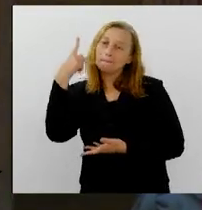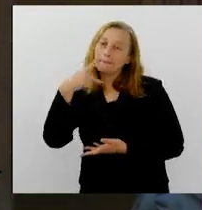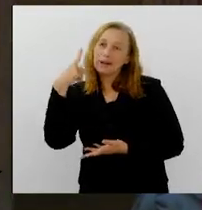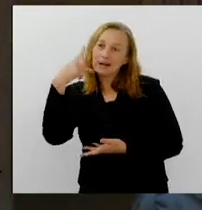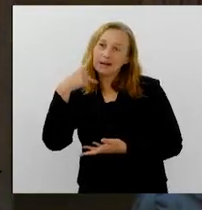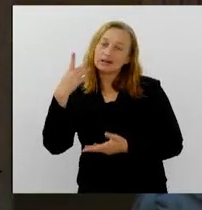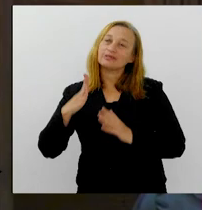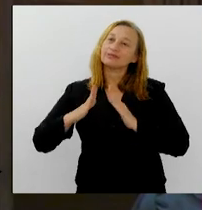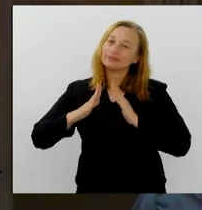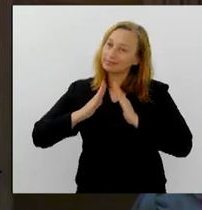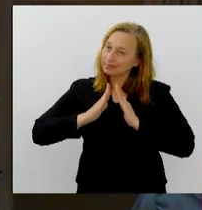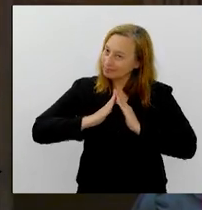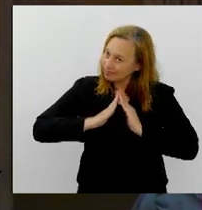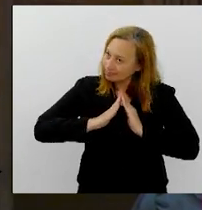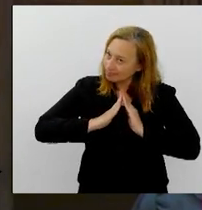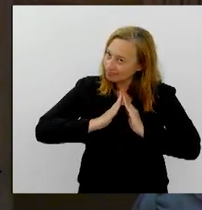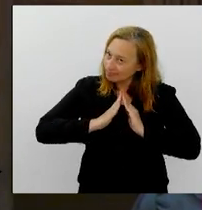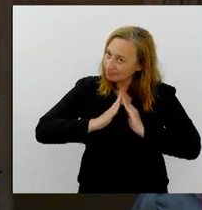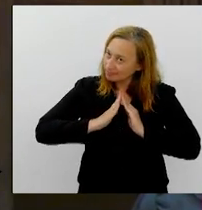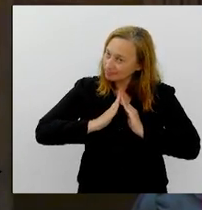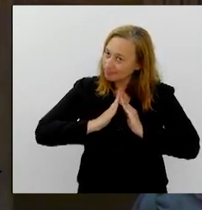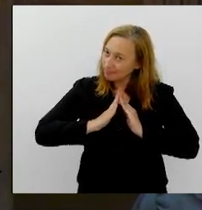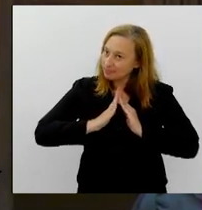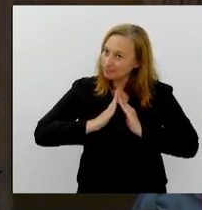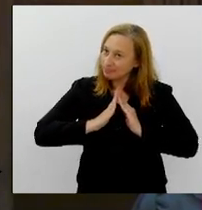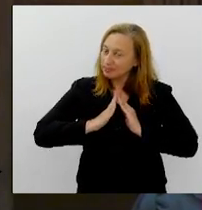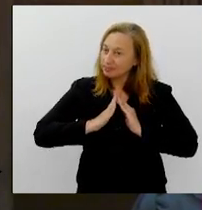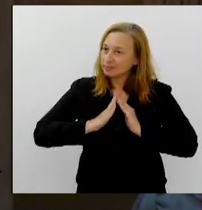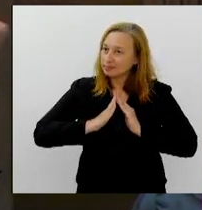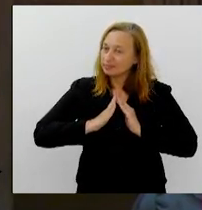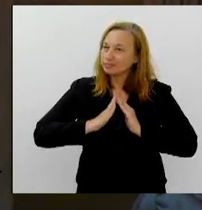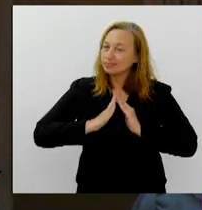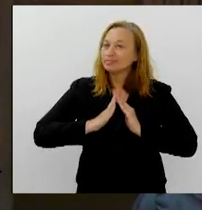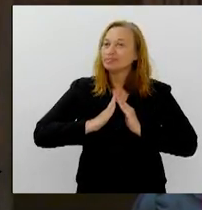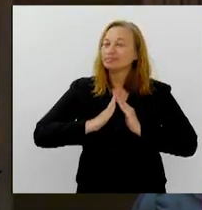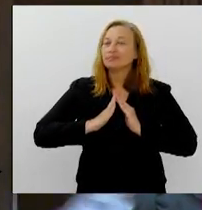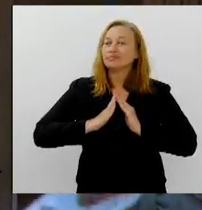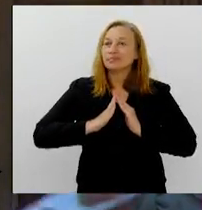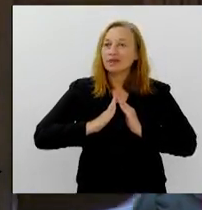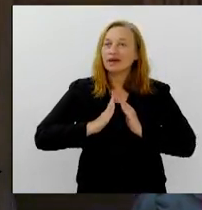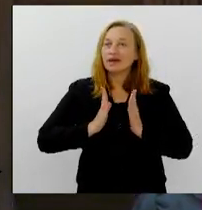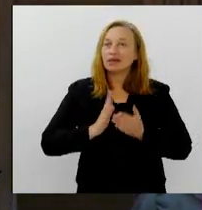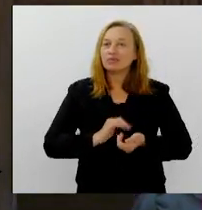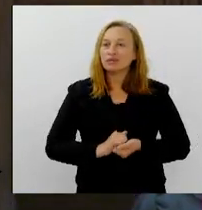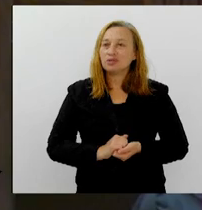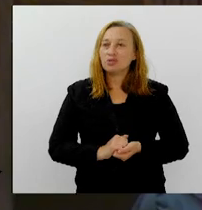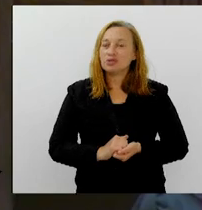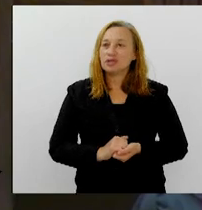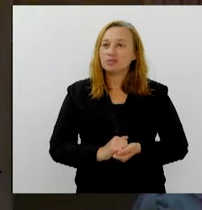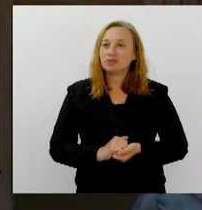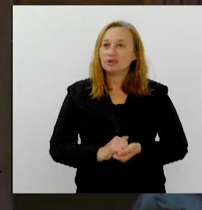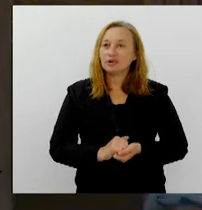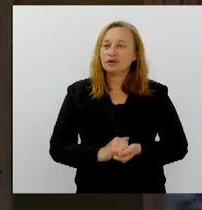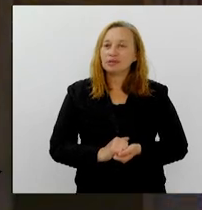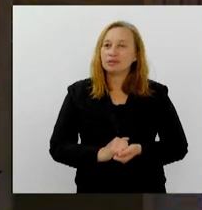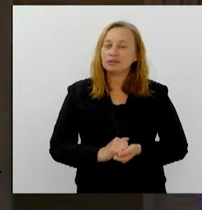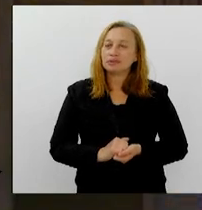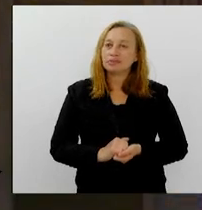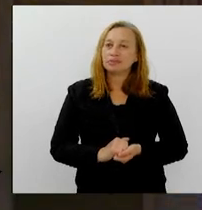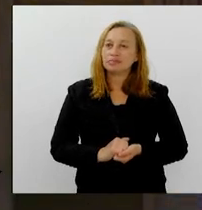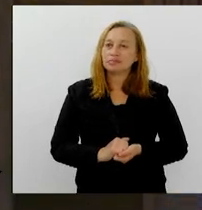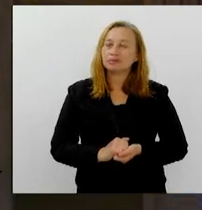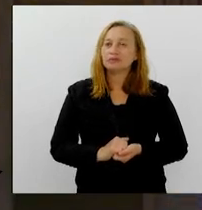nessa casa, na bancada, na constituinte, na bancada constituinte de